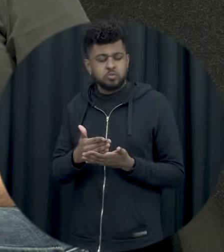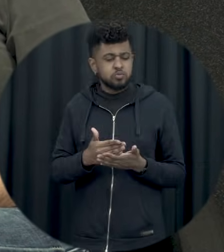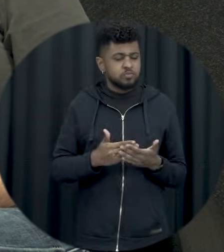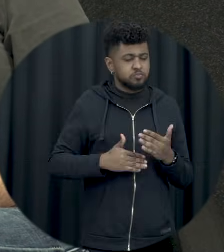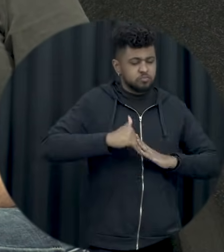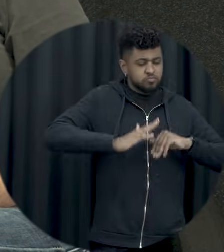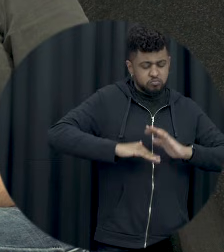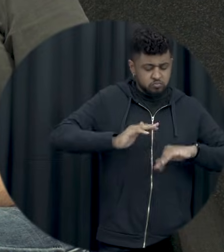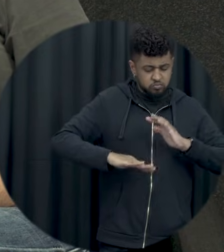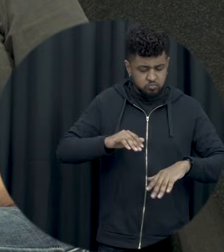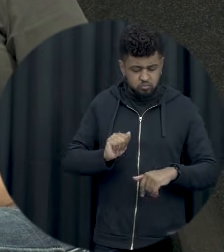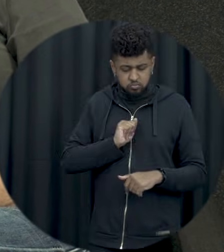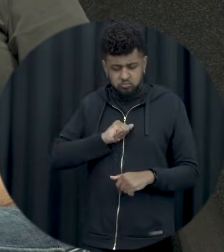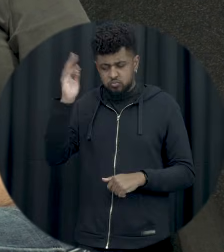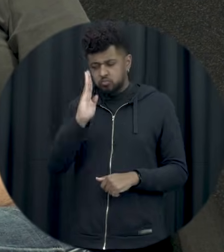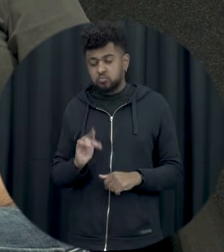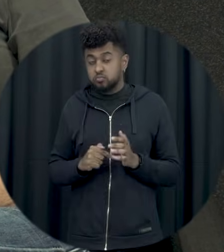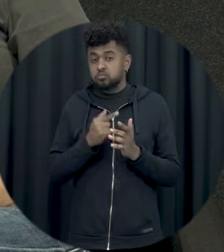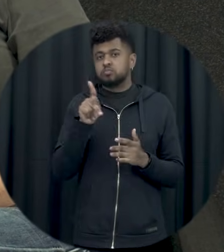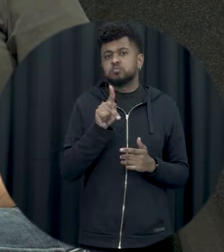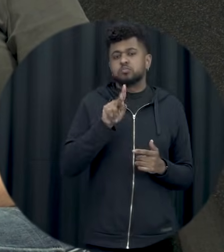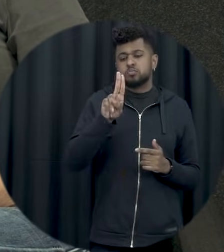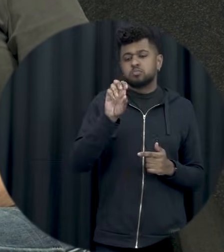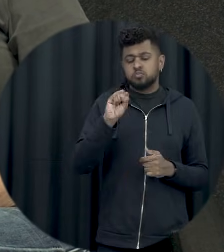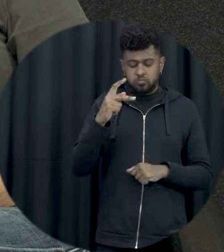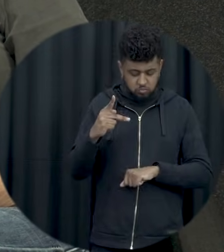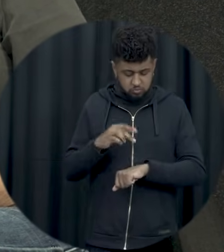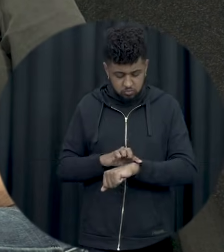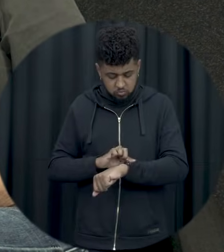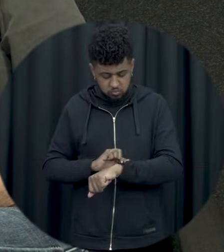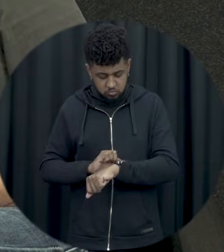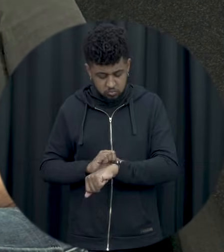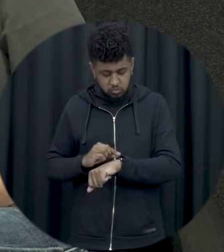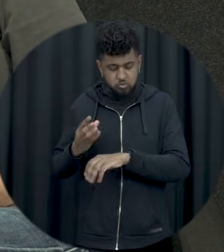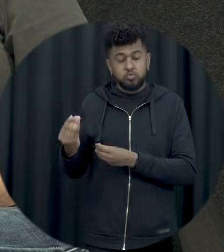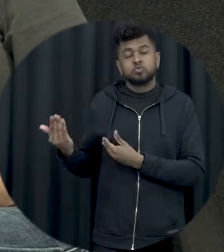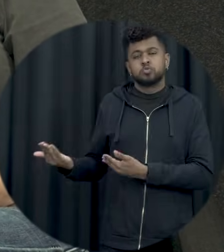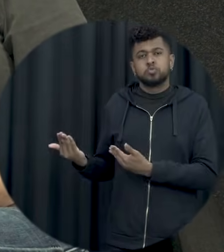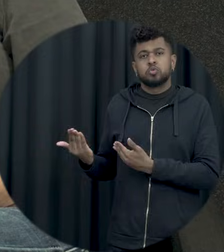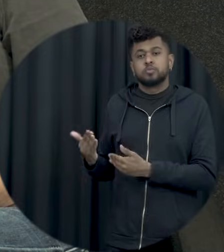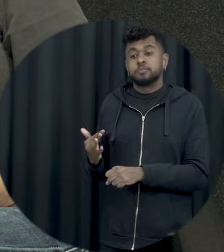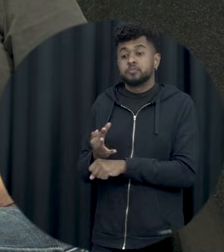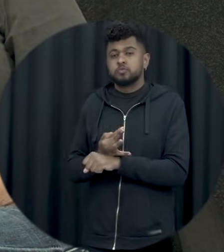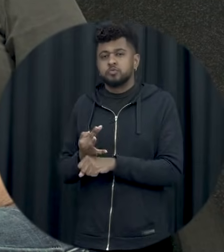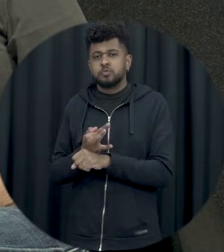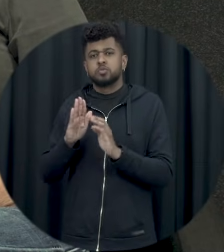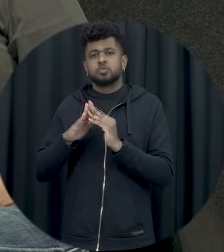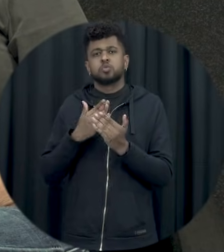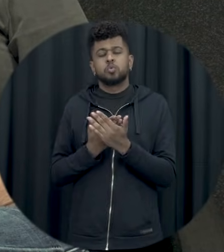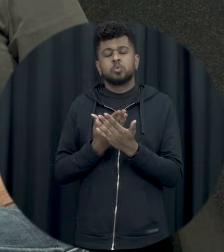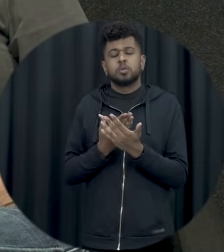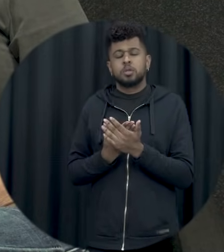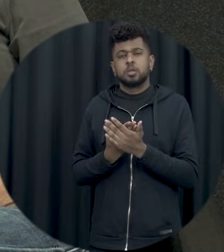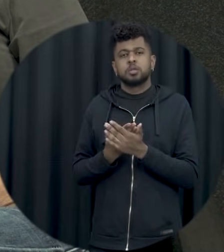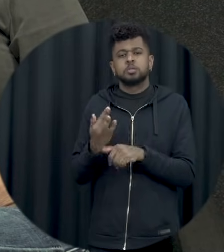Brasil, primeiro como professor na USP, quando ele era muito jovem, e nas férias escolares, nas férias